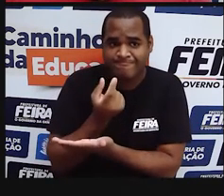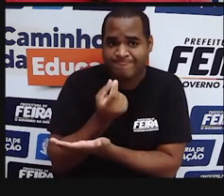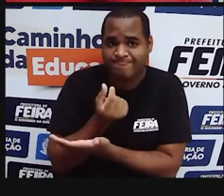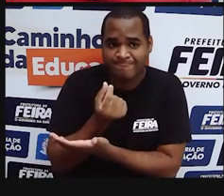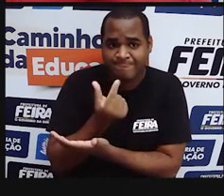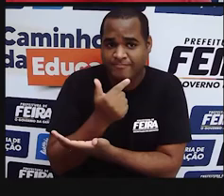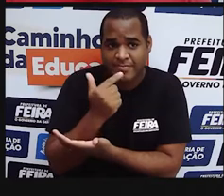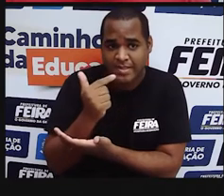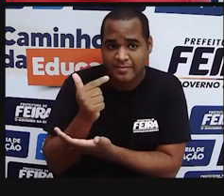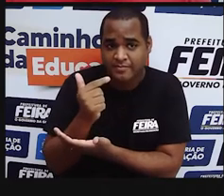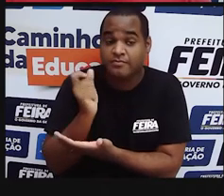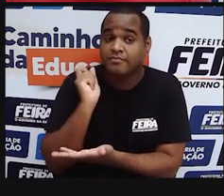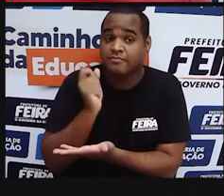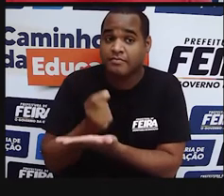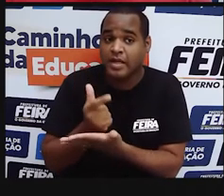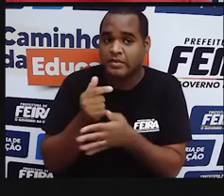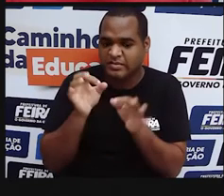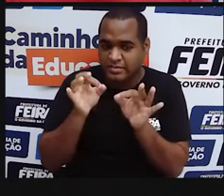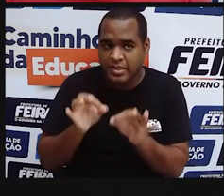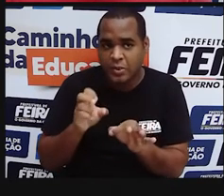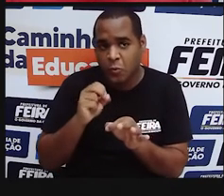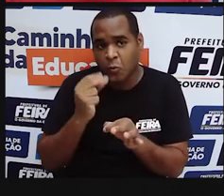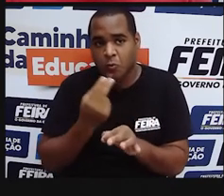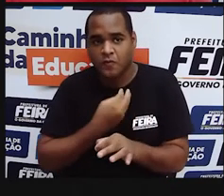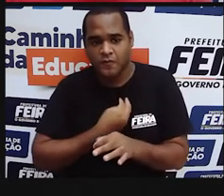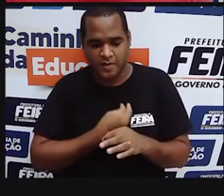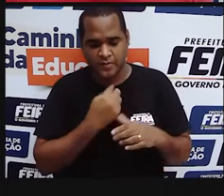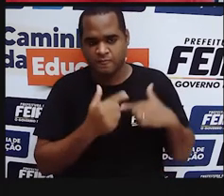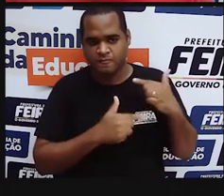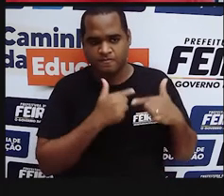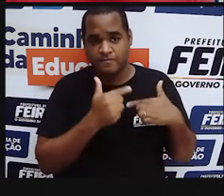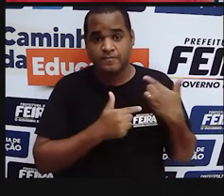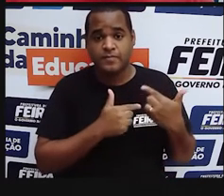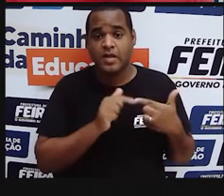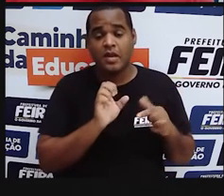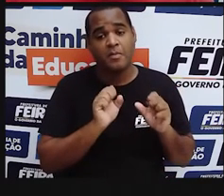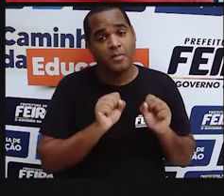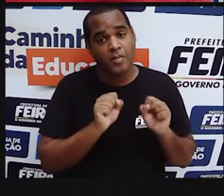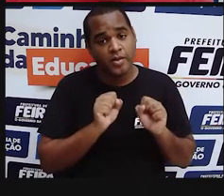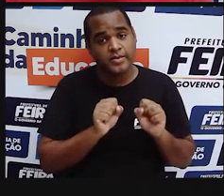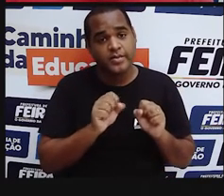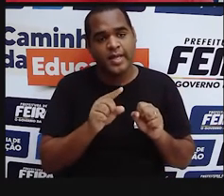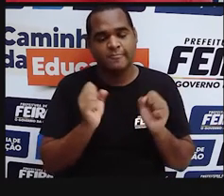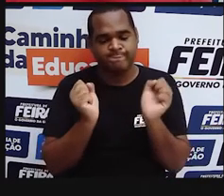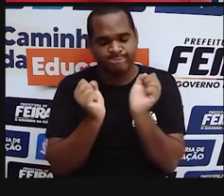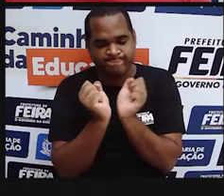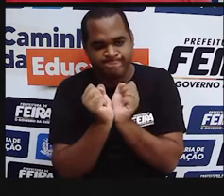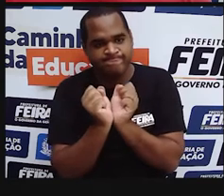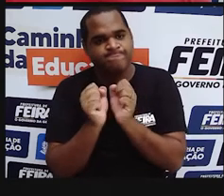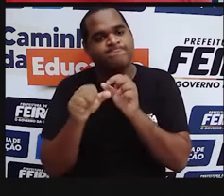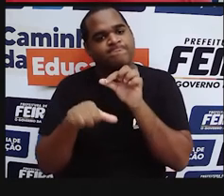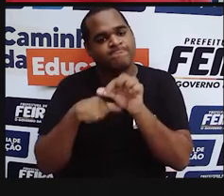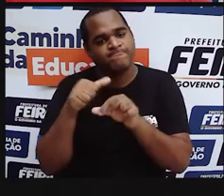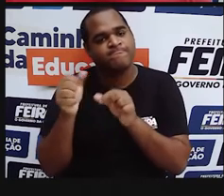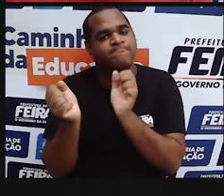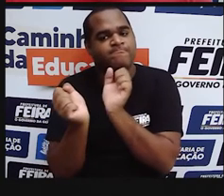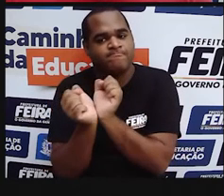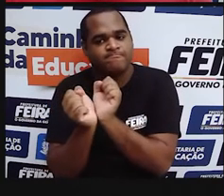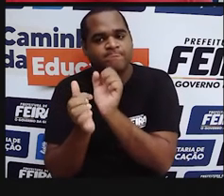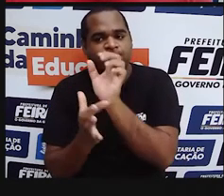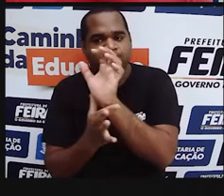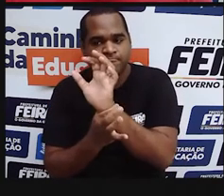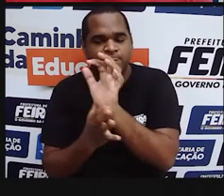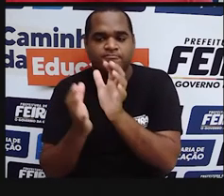seja, se uma pessoa não conseguisse se manter com seu trabalho, ele acabaria sendo